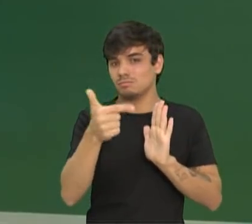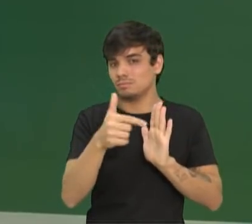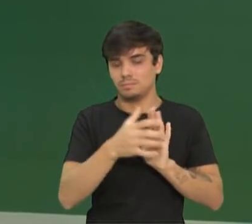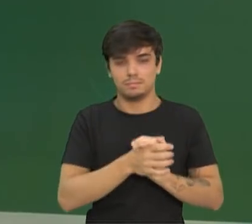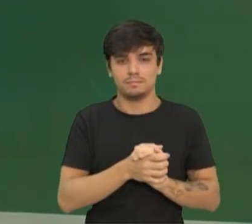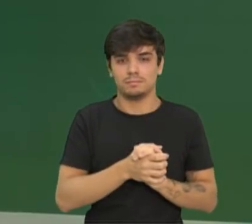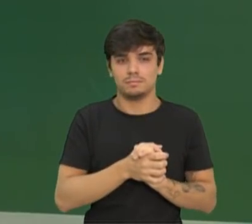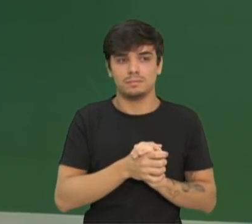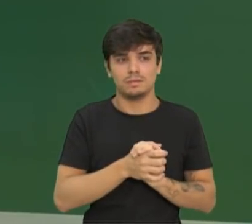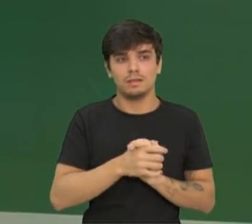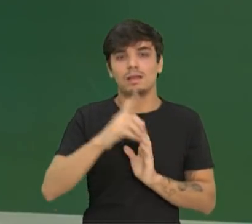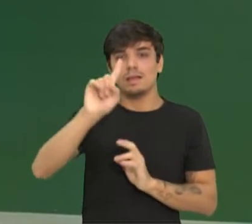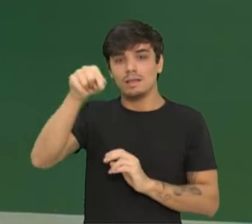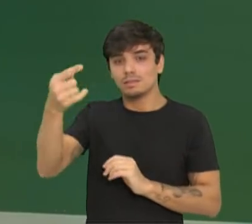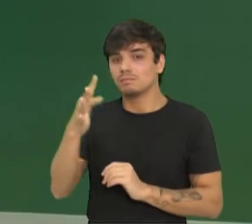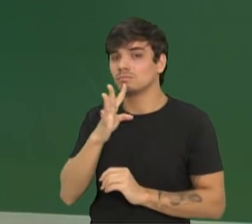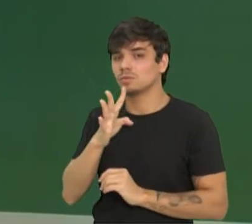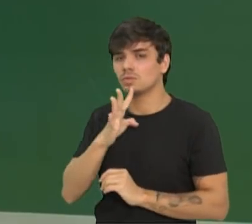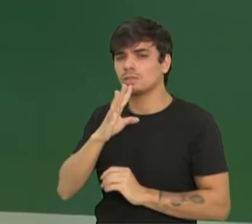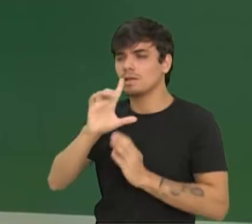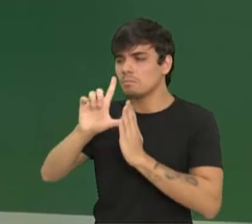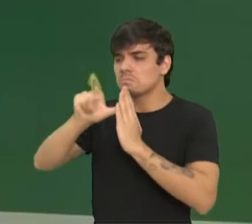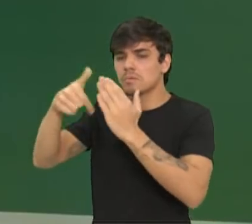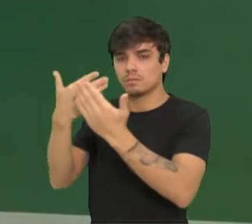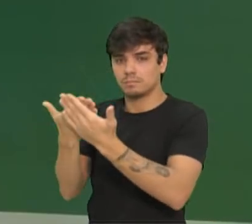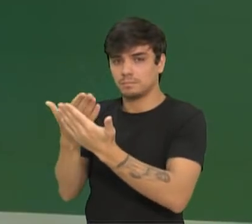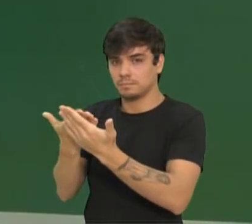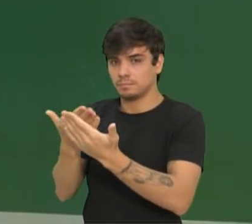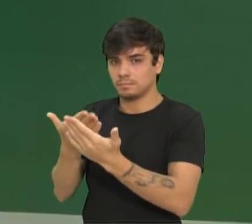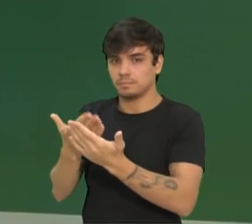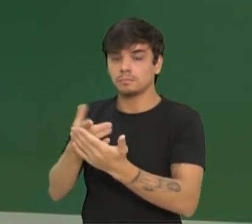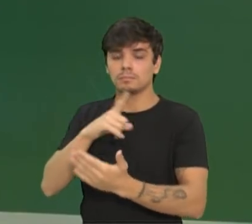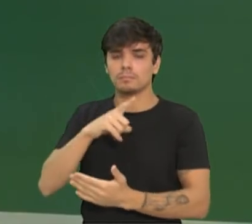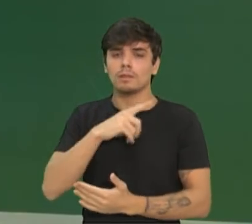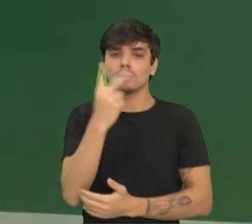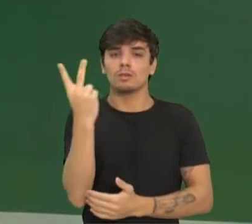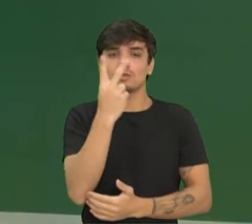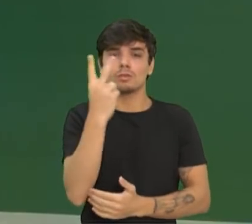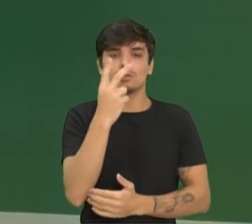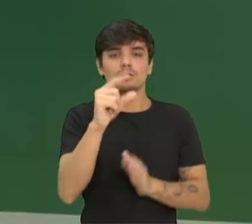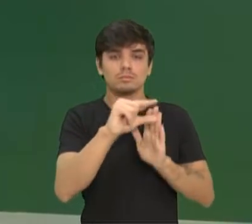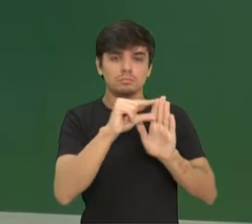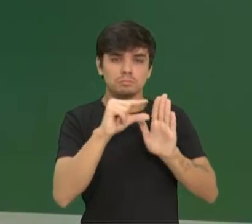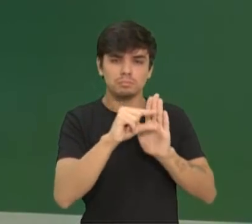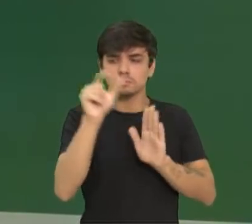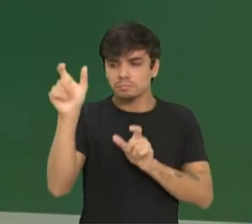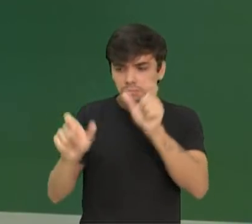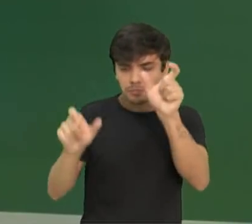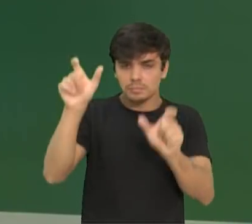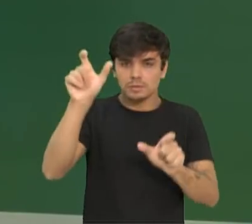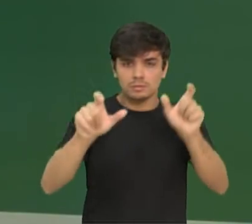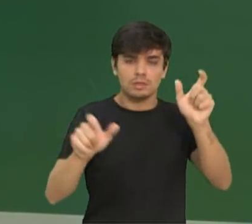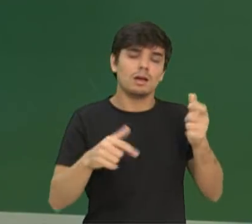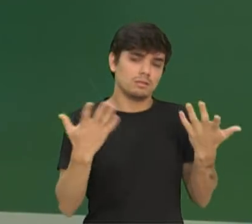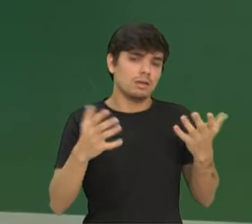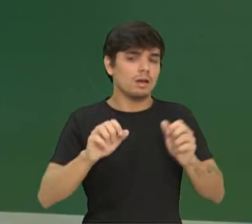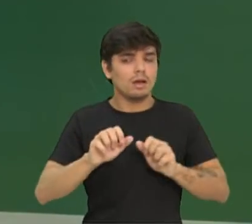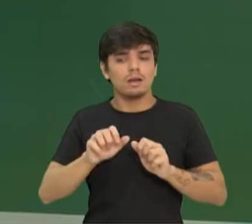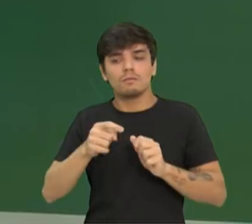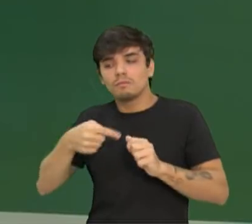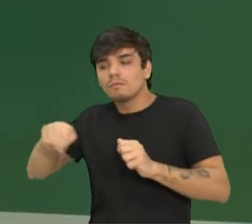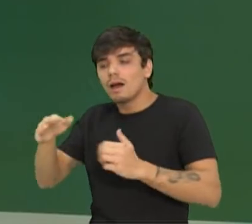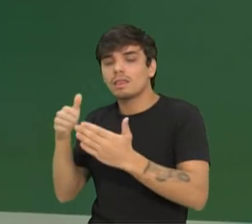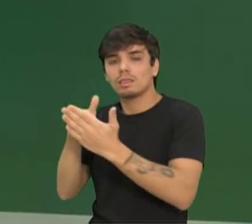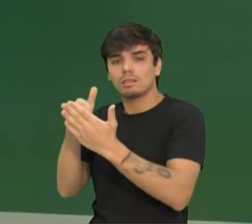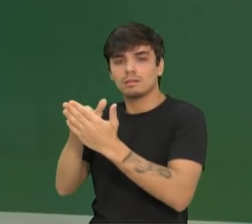conhecê-los na próxima aula. Mas temos aqui 2 personagens, provavelmente eles estão indo para a ilha. Temos a